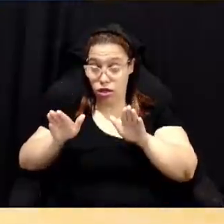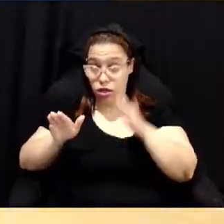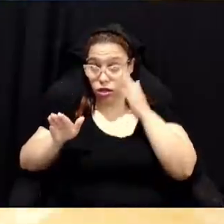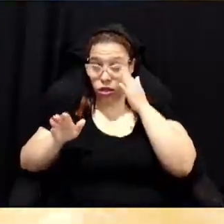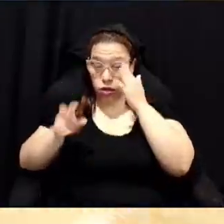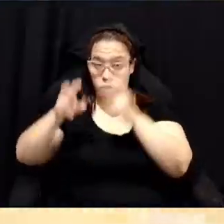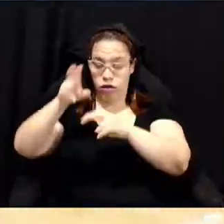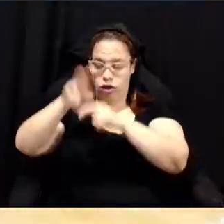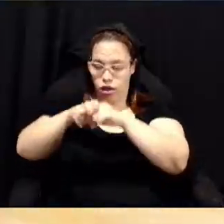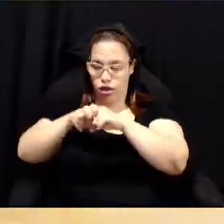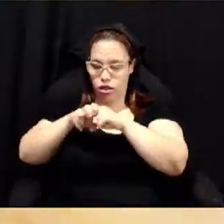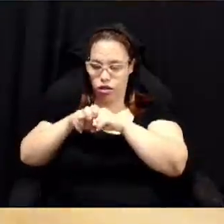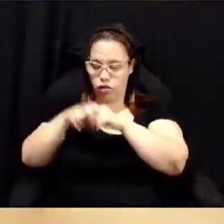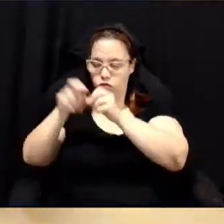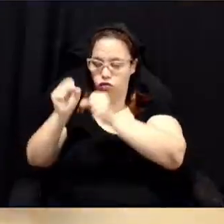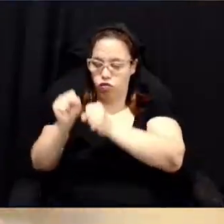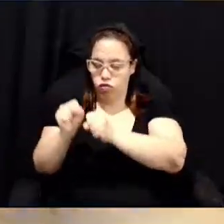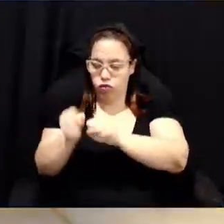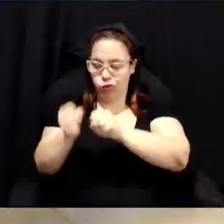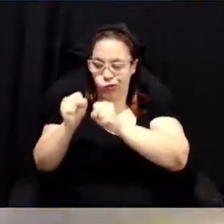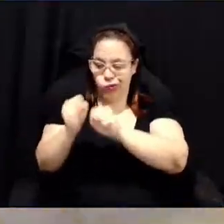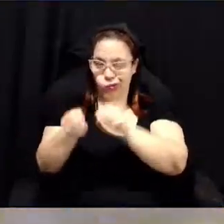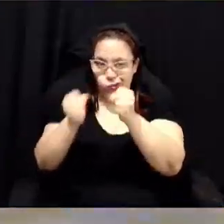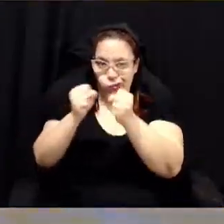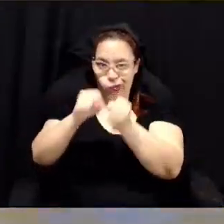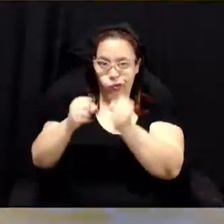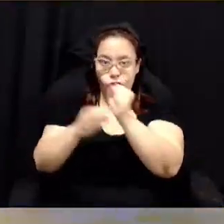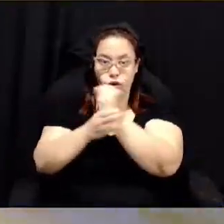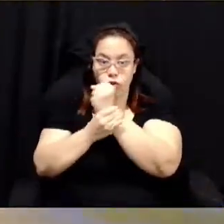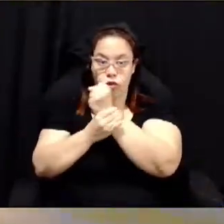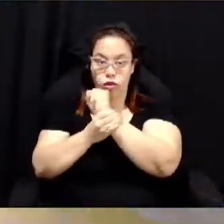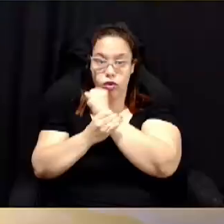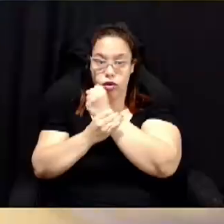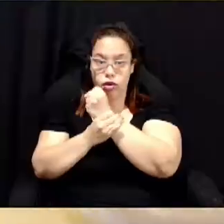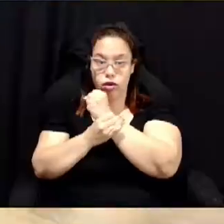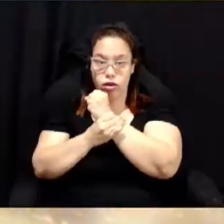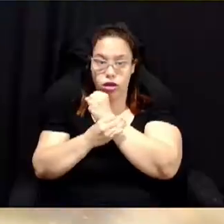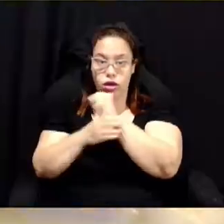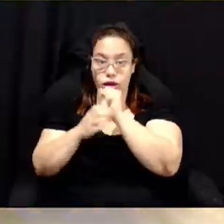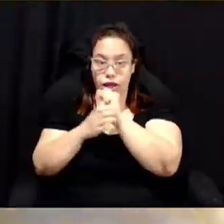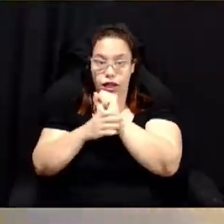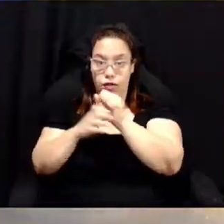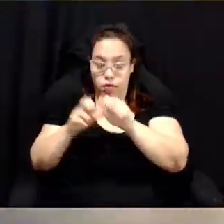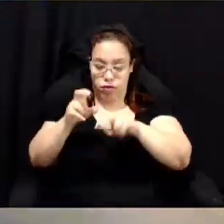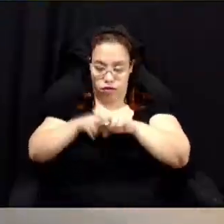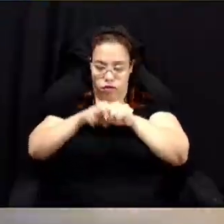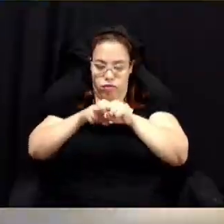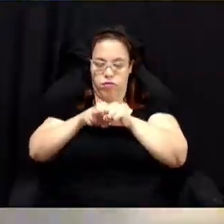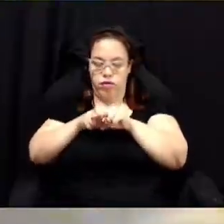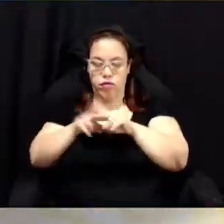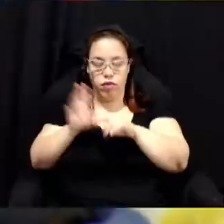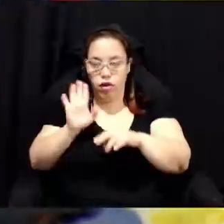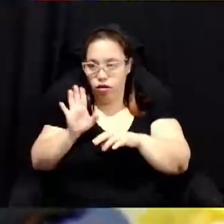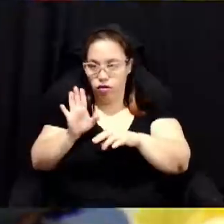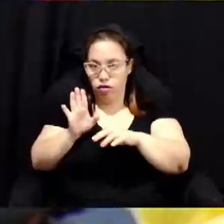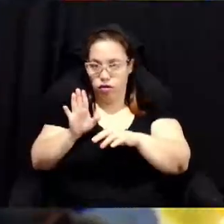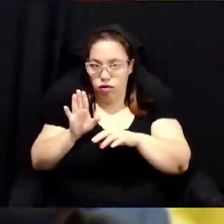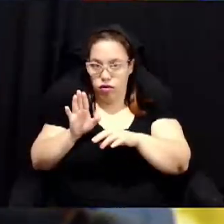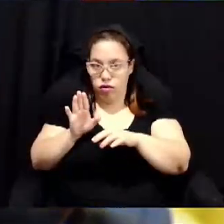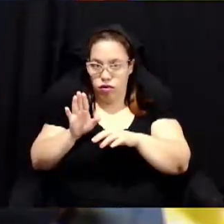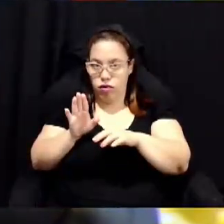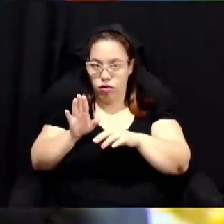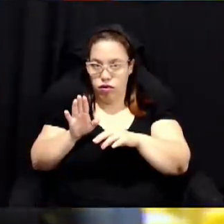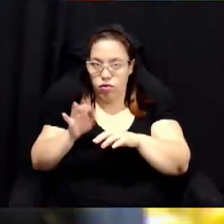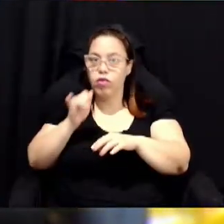caiaque, mas ela fica mais segura porque ela não está presa no caiaque. Talvez lá no fundo a gente tenha alguns exemplos ali.